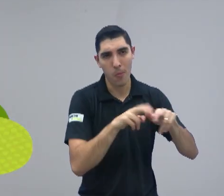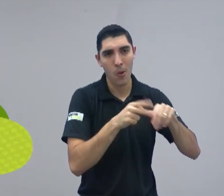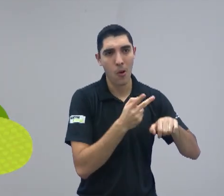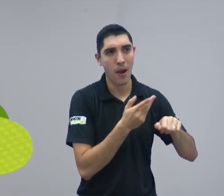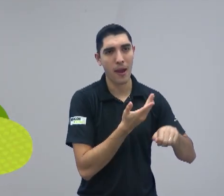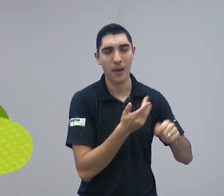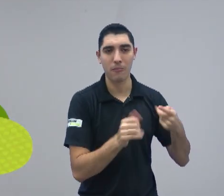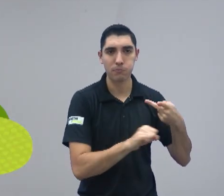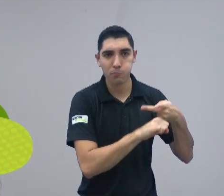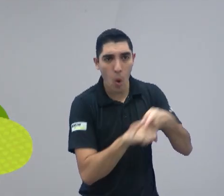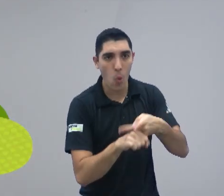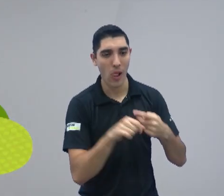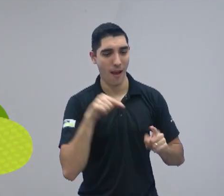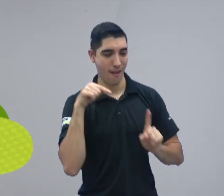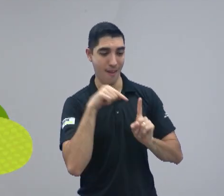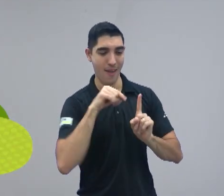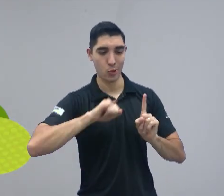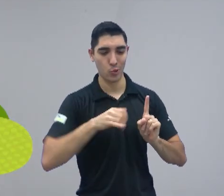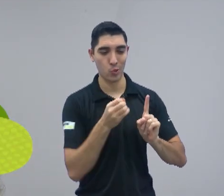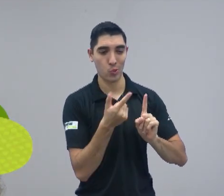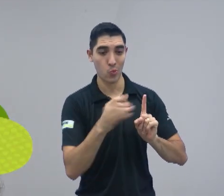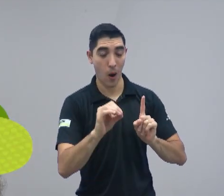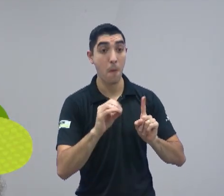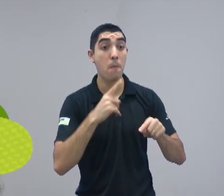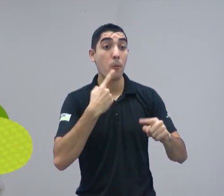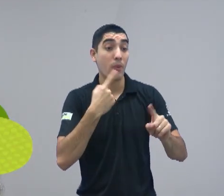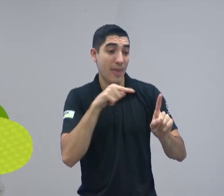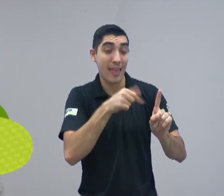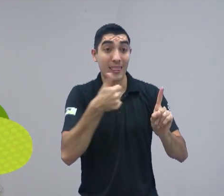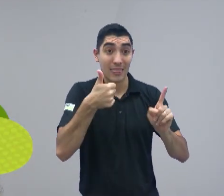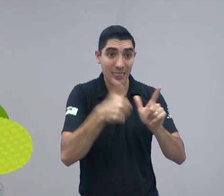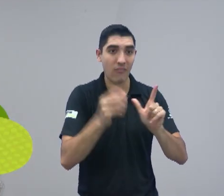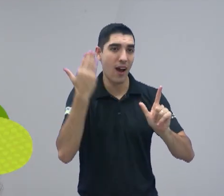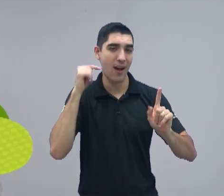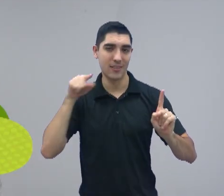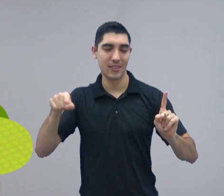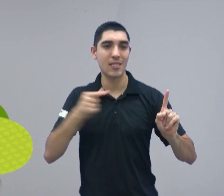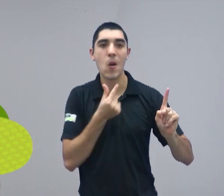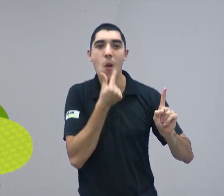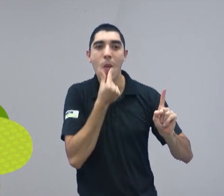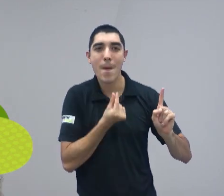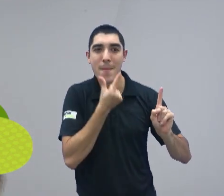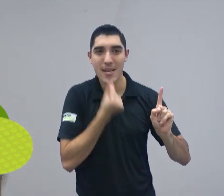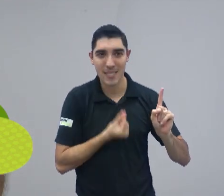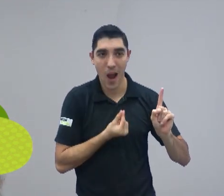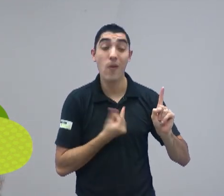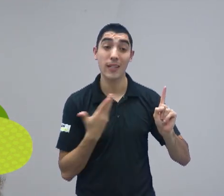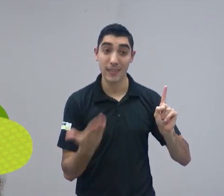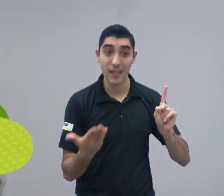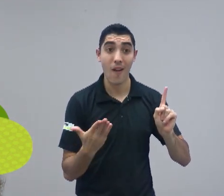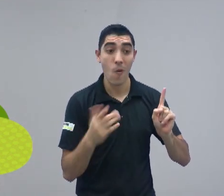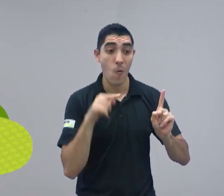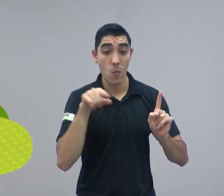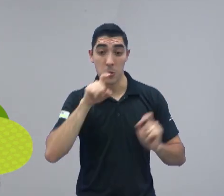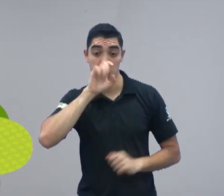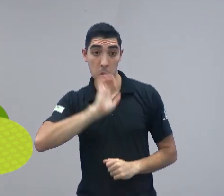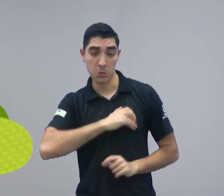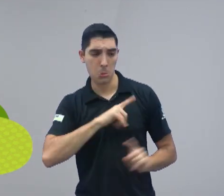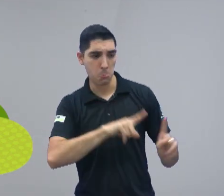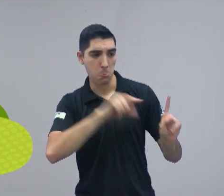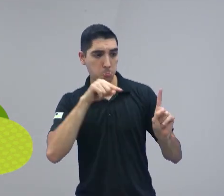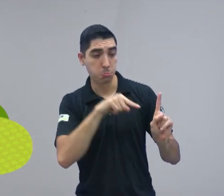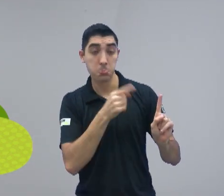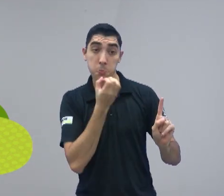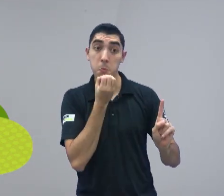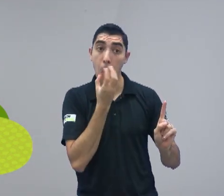daquele time do Comercial que surpreendeu, né, dentro da competição. Então o São José faz uma contratação interessante